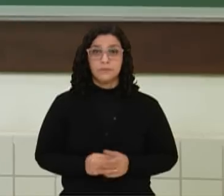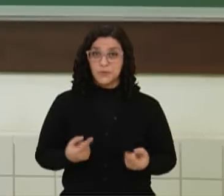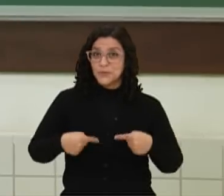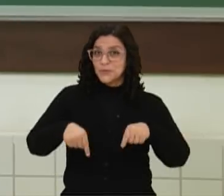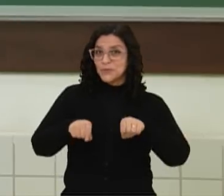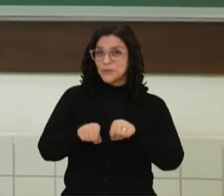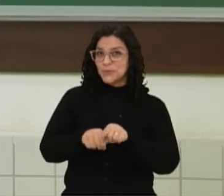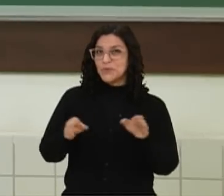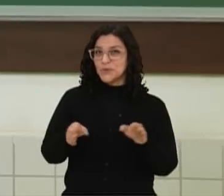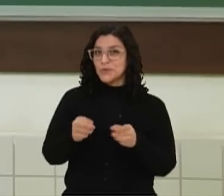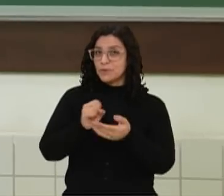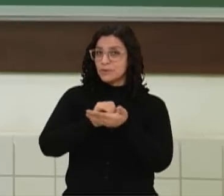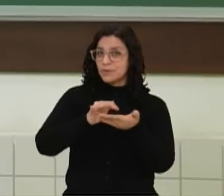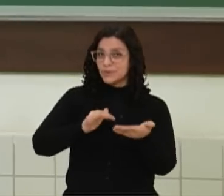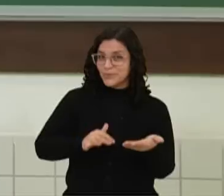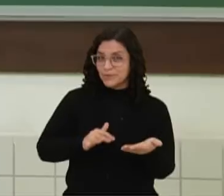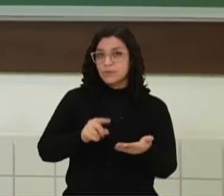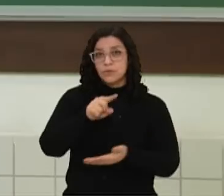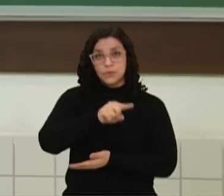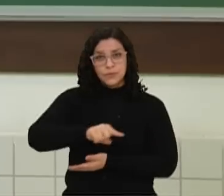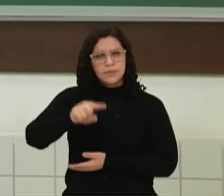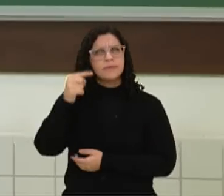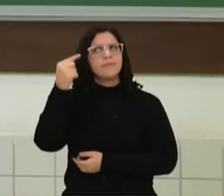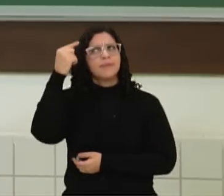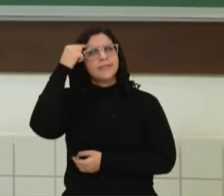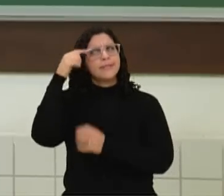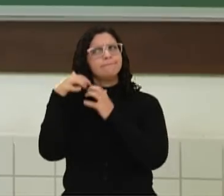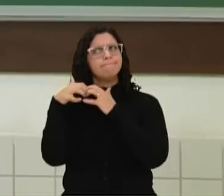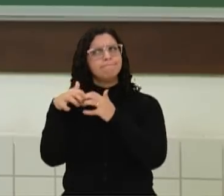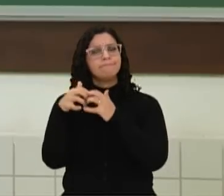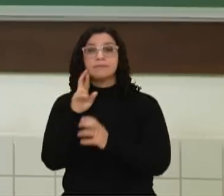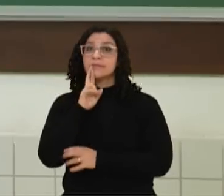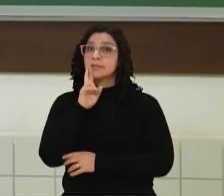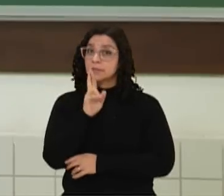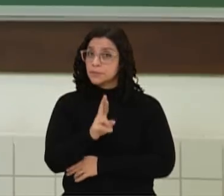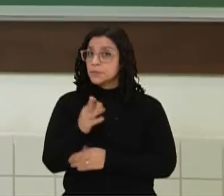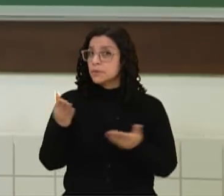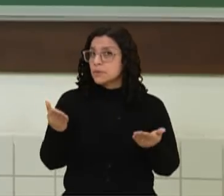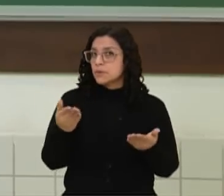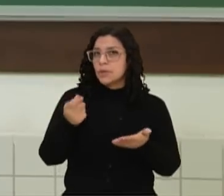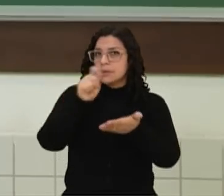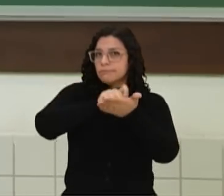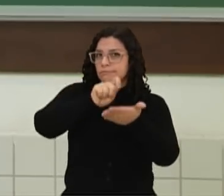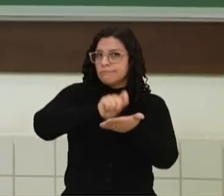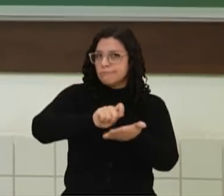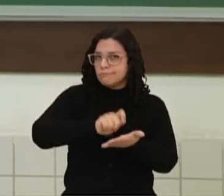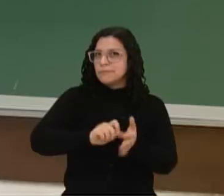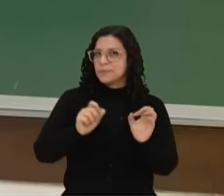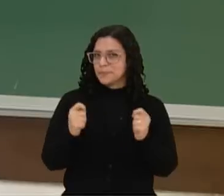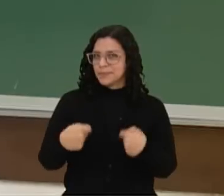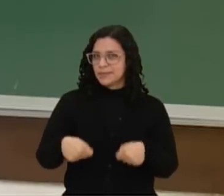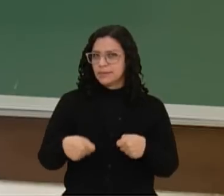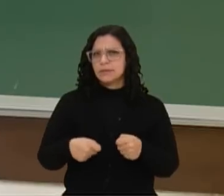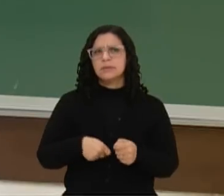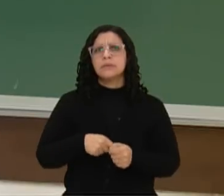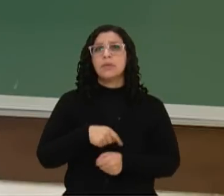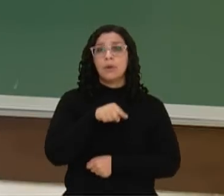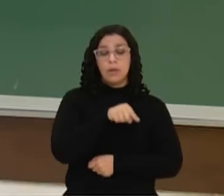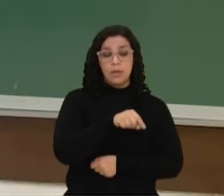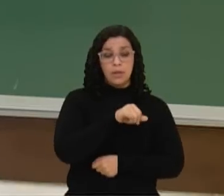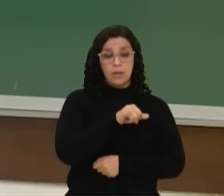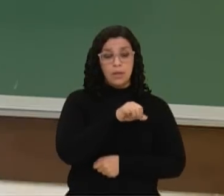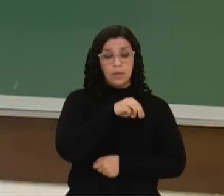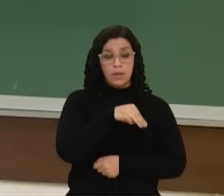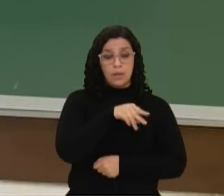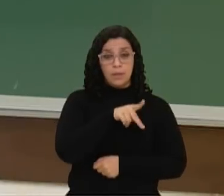Voltamos então ali com os exercícios que vocês tinham que pensar um pouquinho e responder ali, escrevendo mesmo, né? A diferença entre impacto